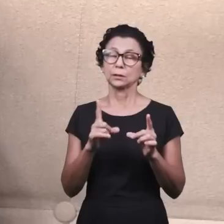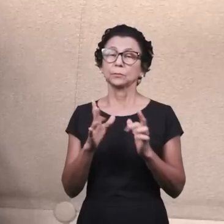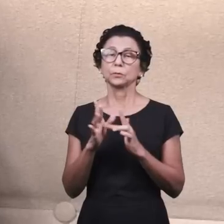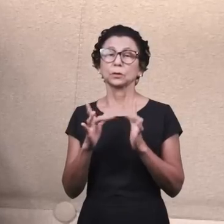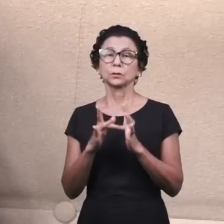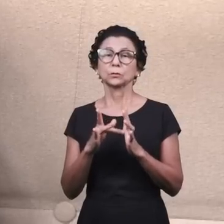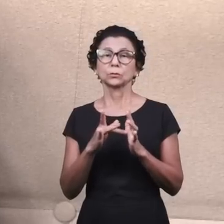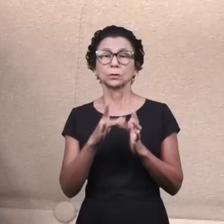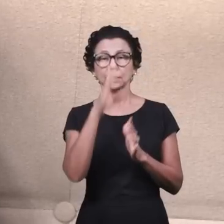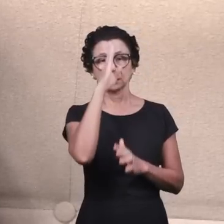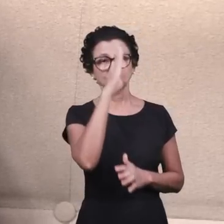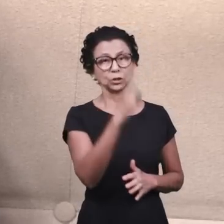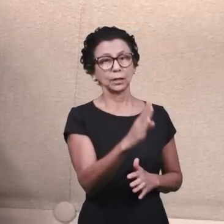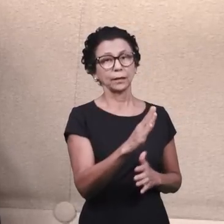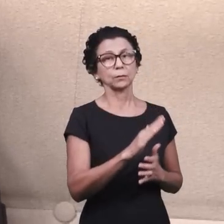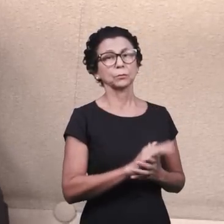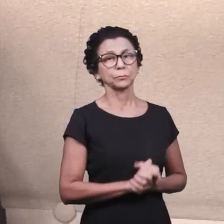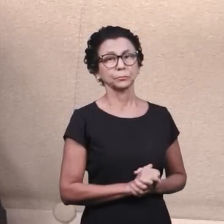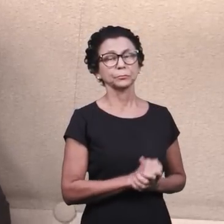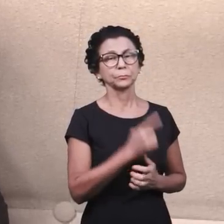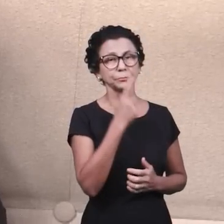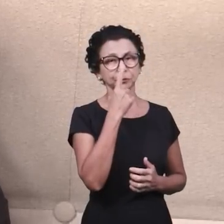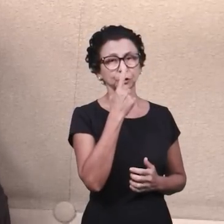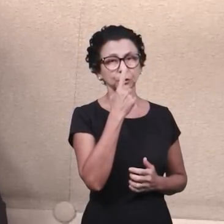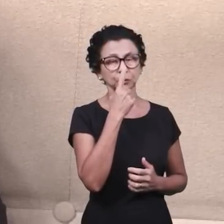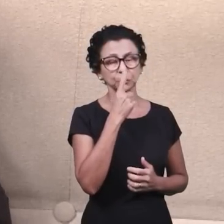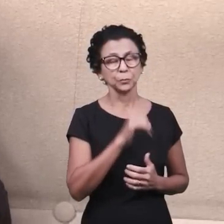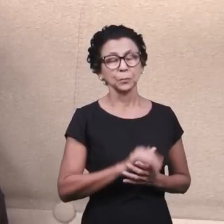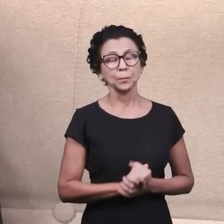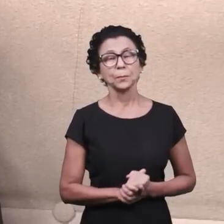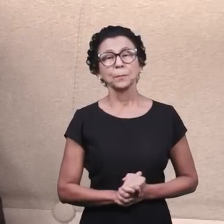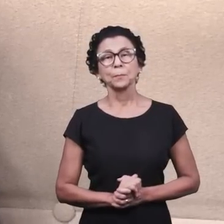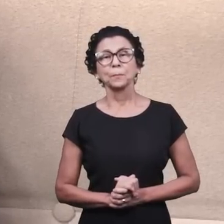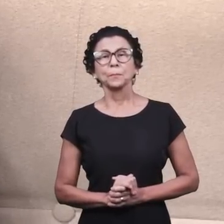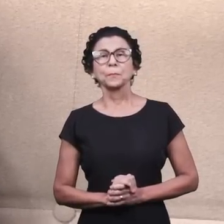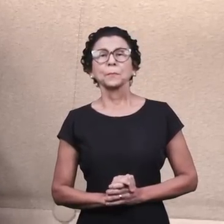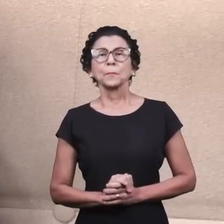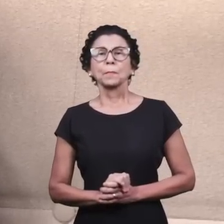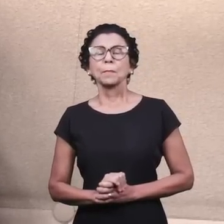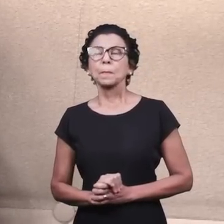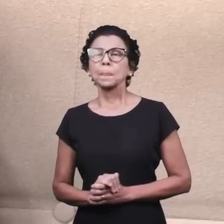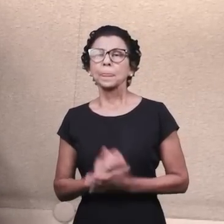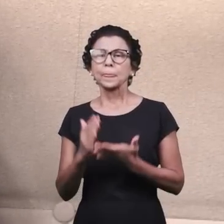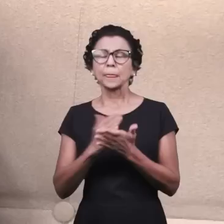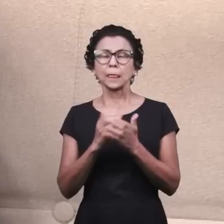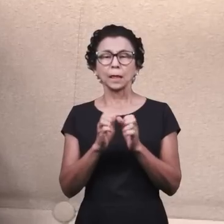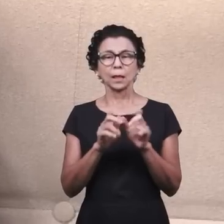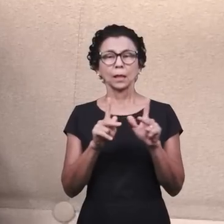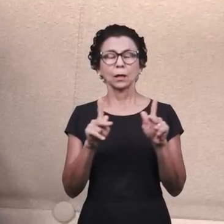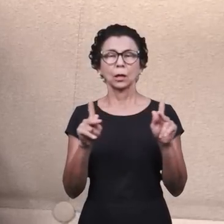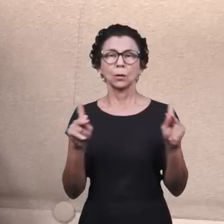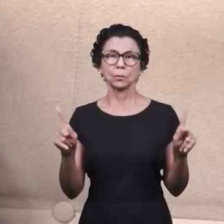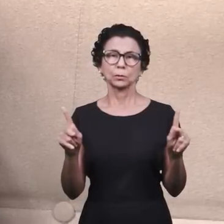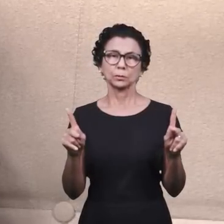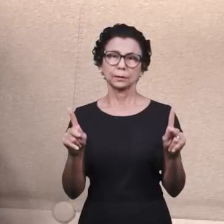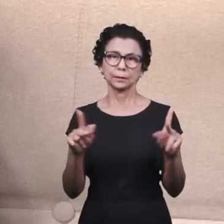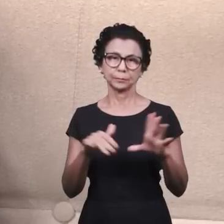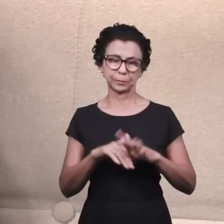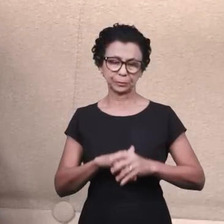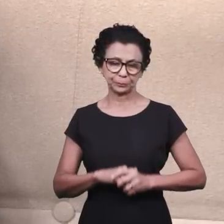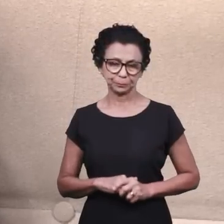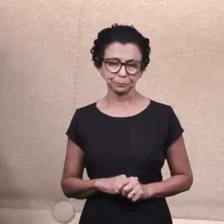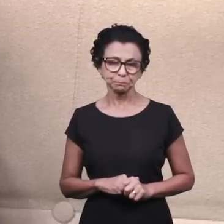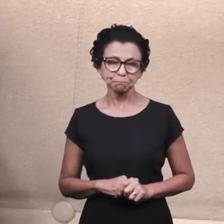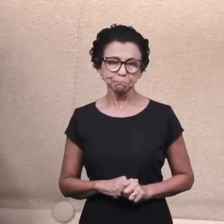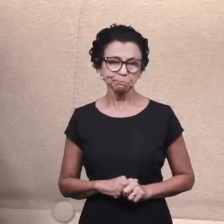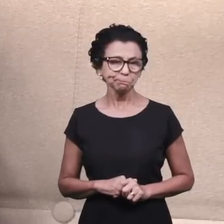o livro de Apocalipse é uma bênção de Deus dada também à sua igreja, mas com uma